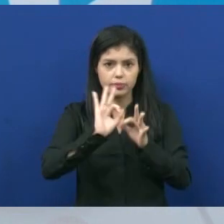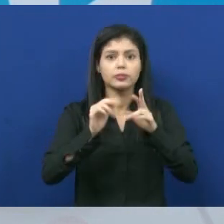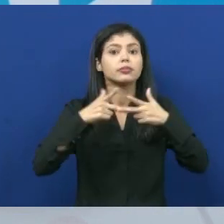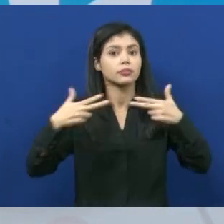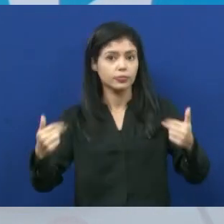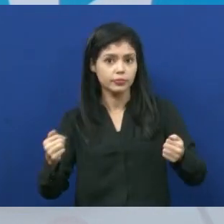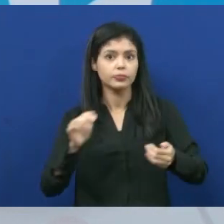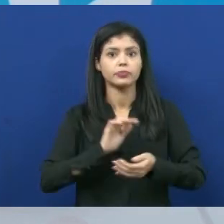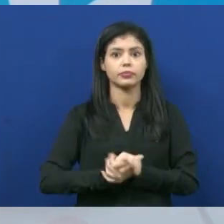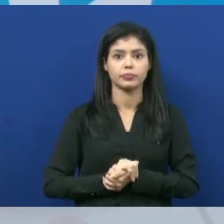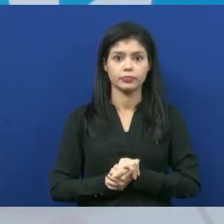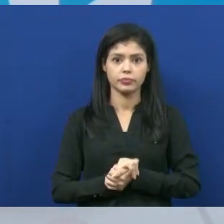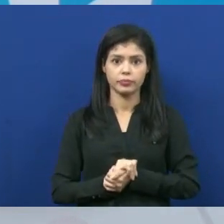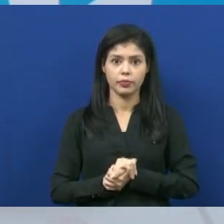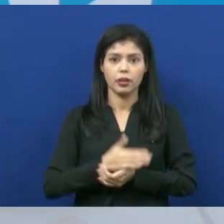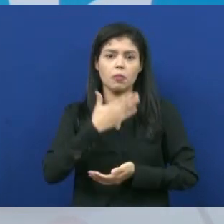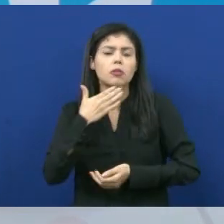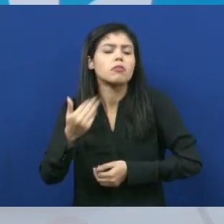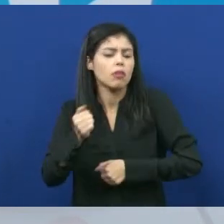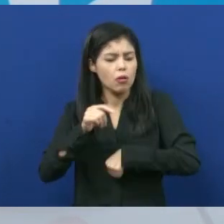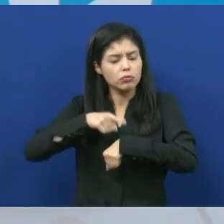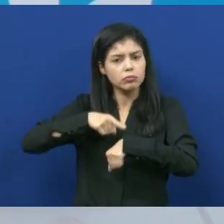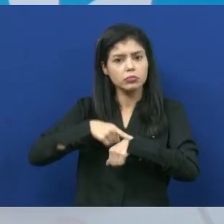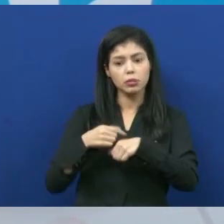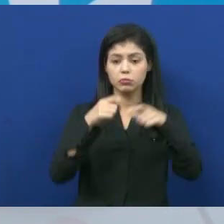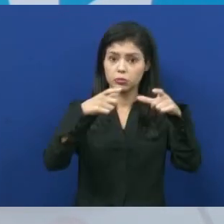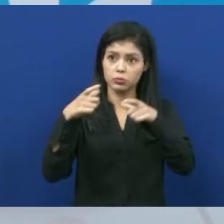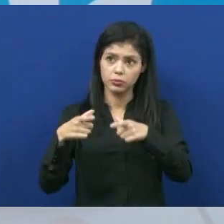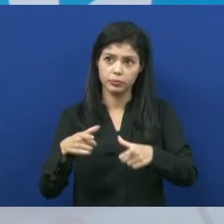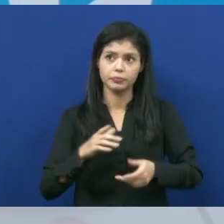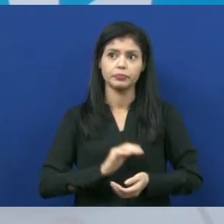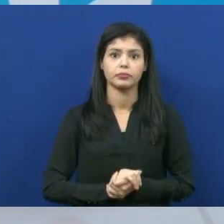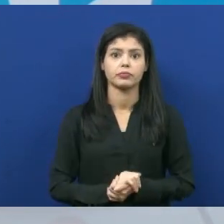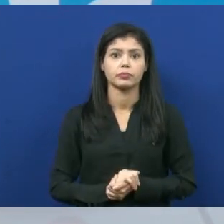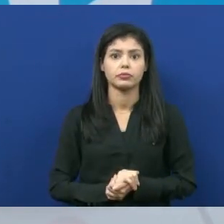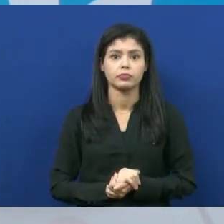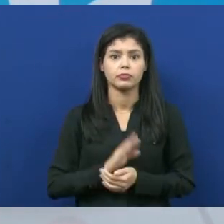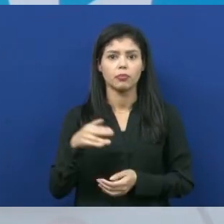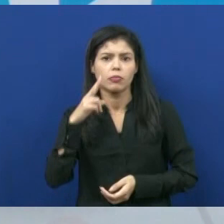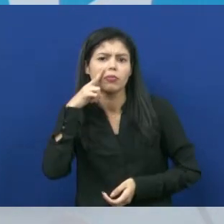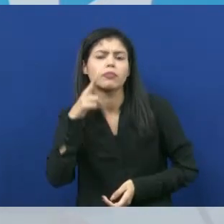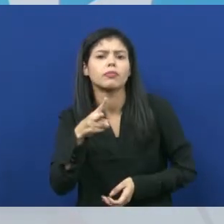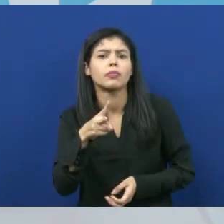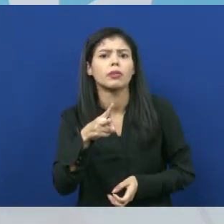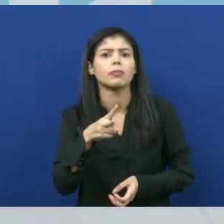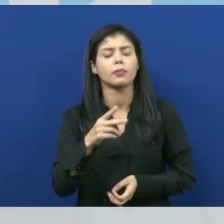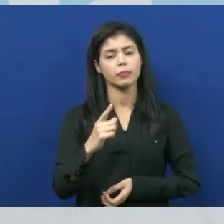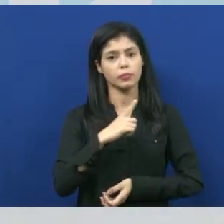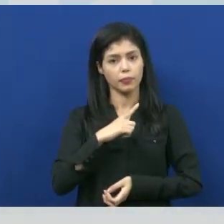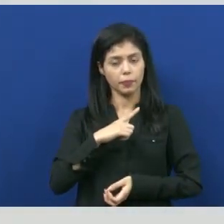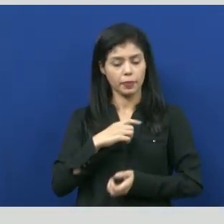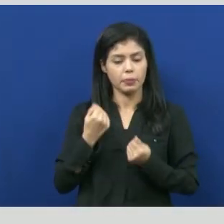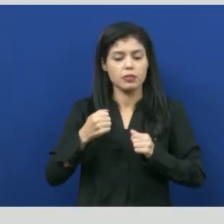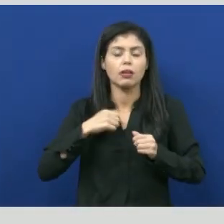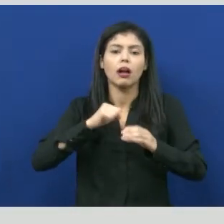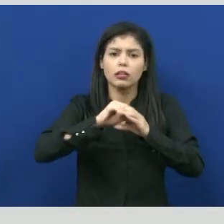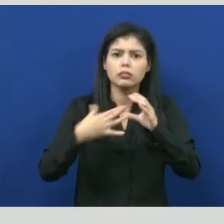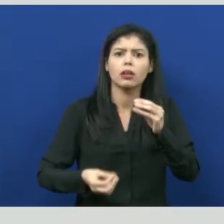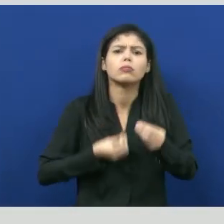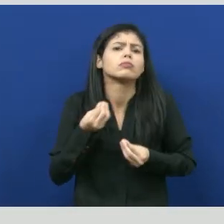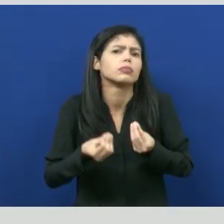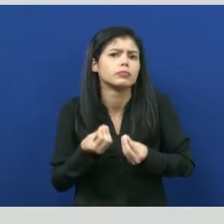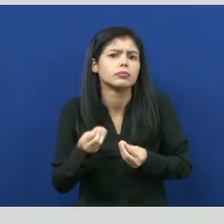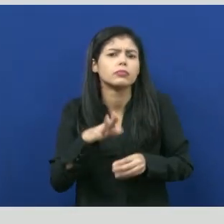das coisas para otimizar o tempo e o espaço. Quando vimos a necessidade de classificar realmente os